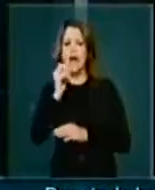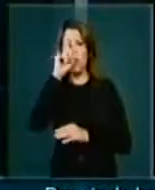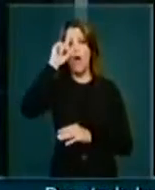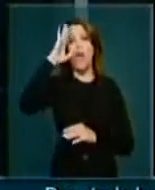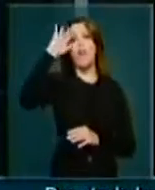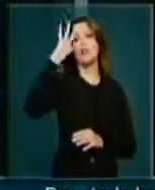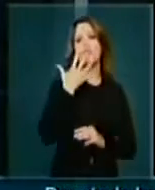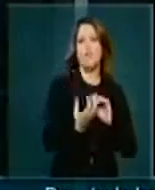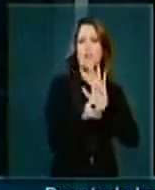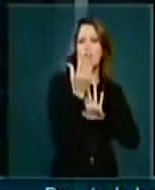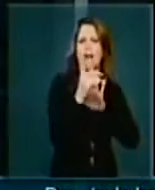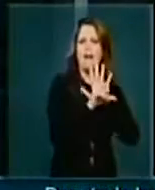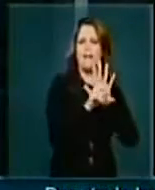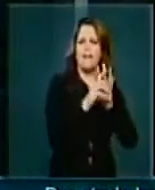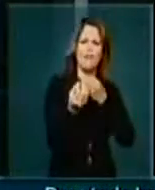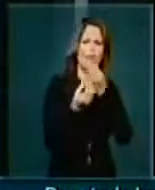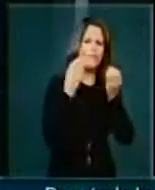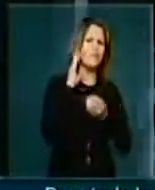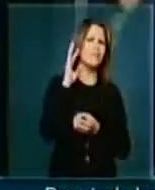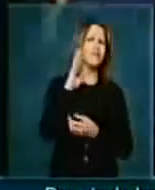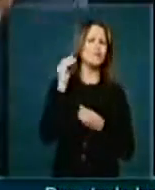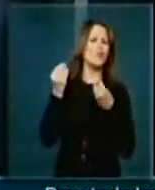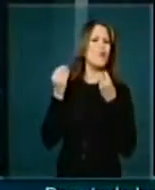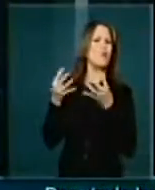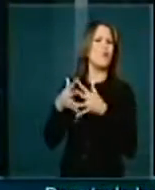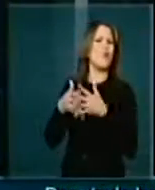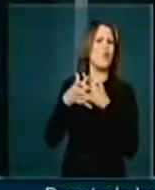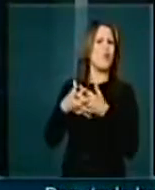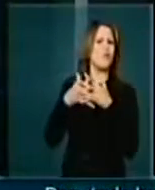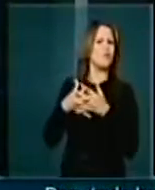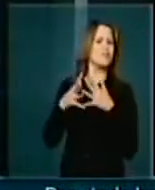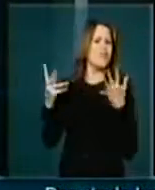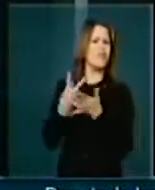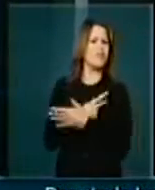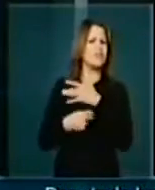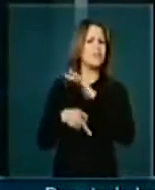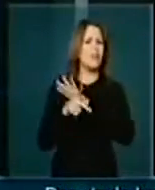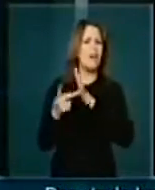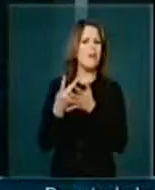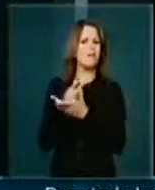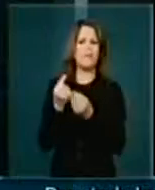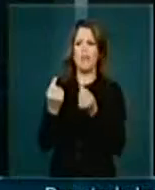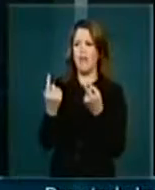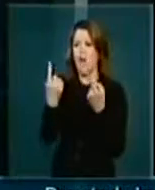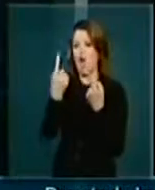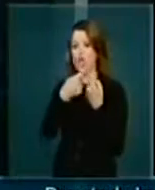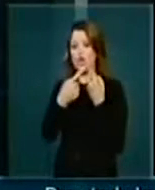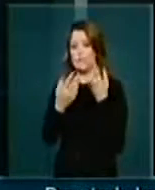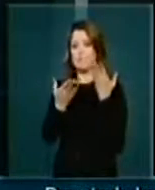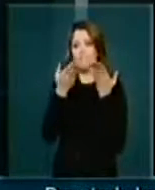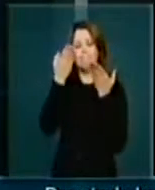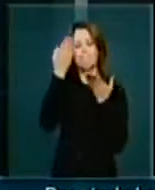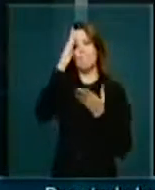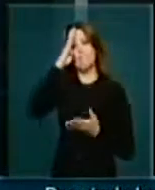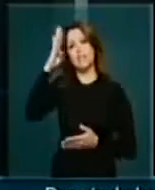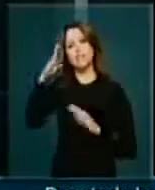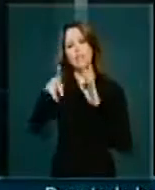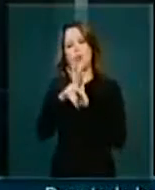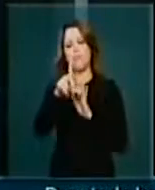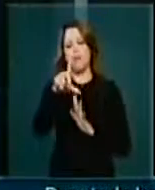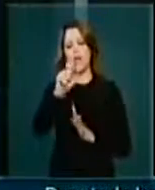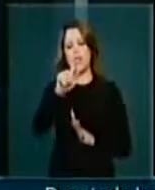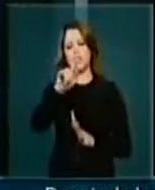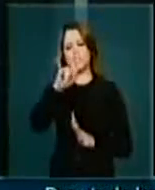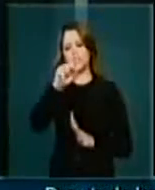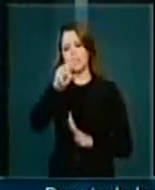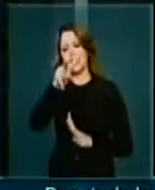legislativas, imagine que confusão se presta a ocorrer entre as duas principais casas do próprio Poder Legislativo,